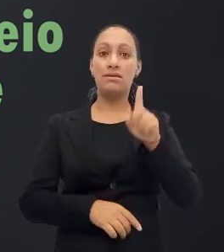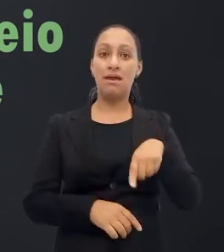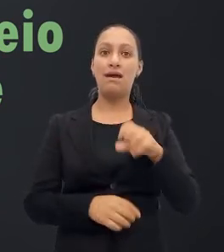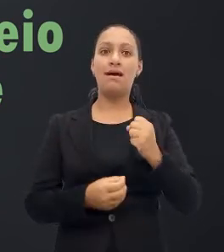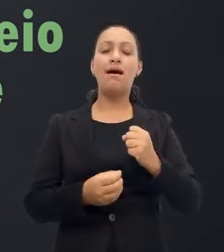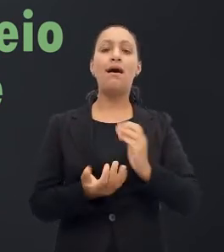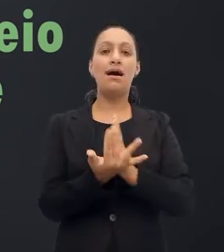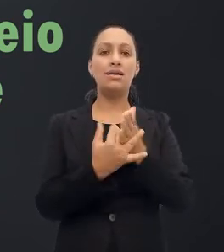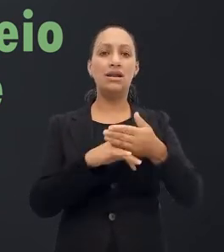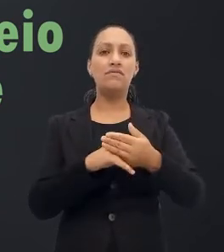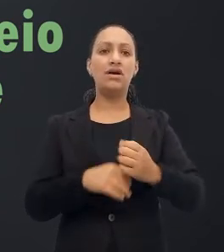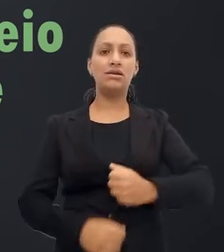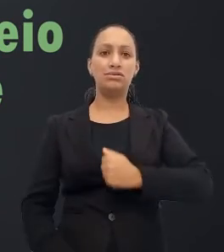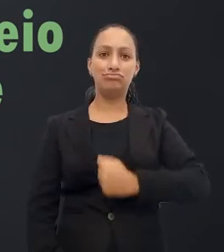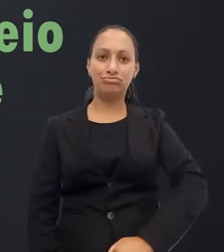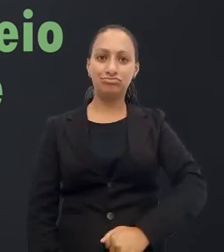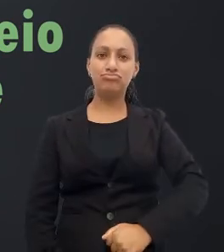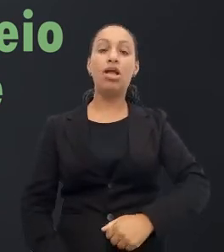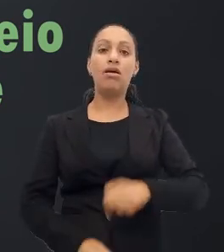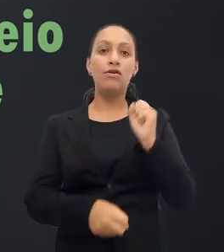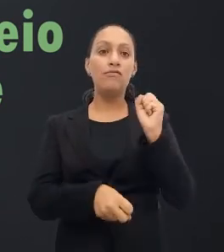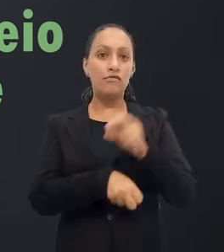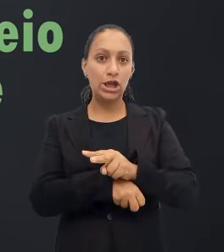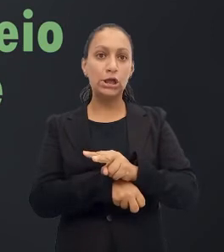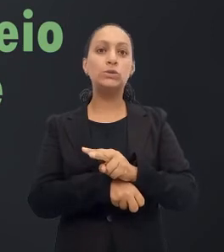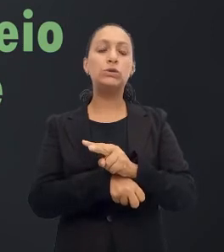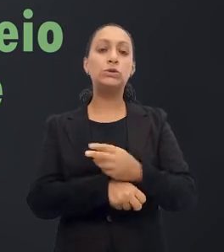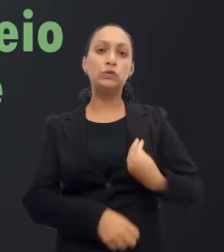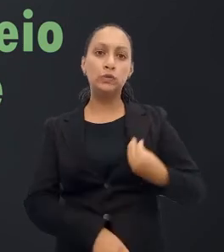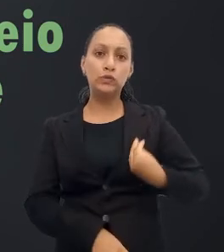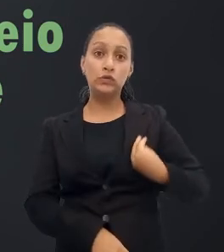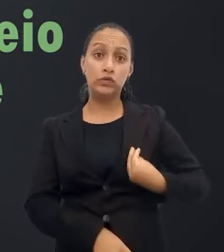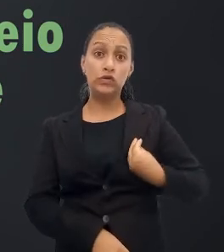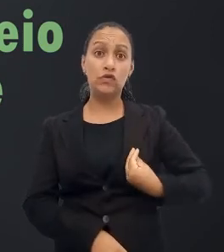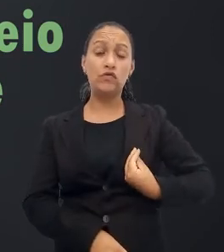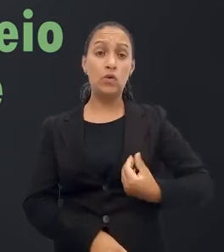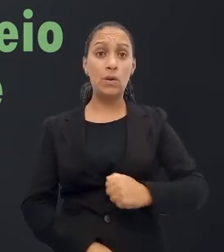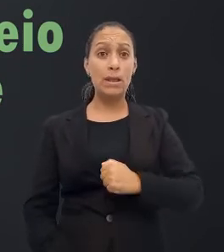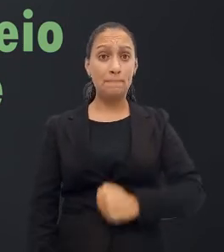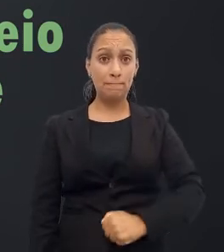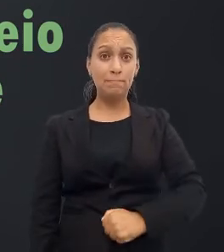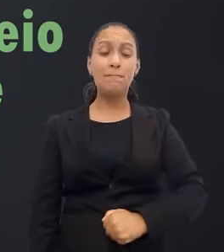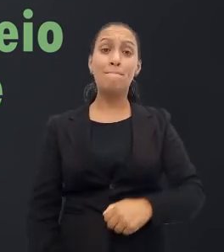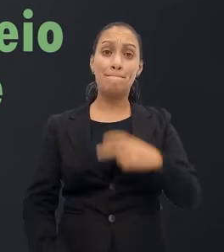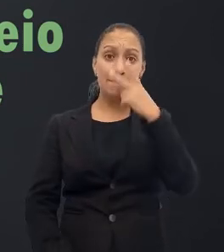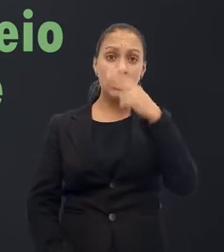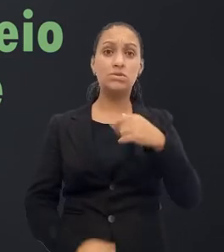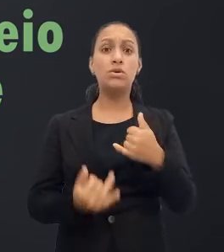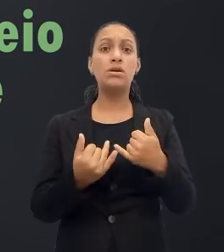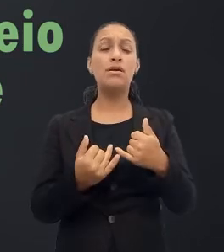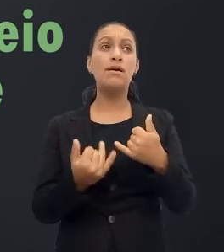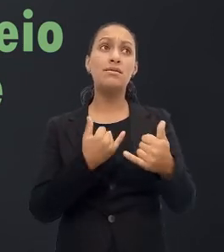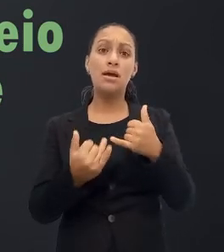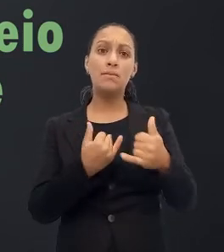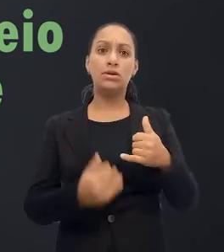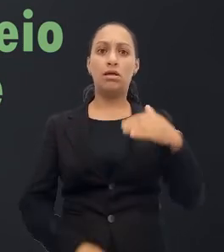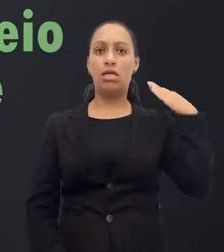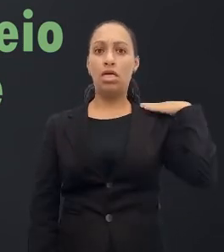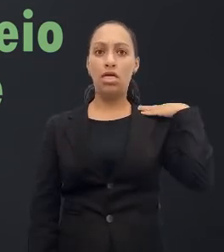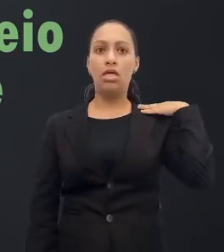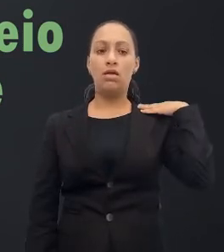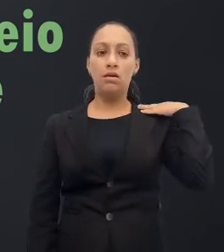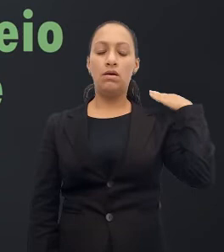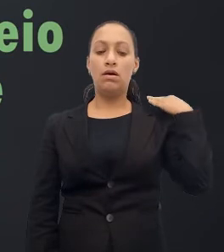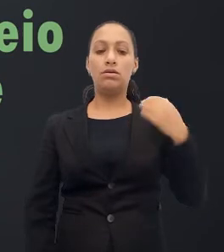fezes. Então, esse vírus está presente nas fezes a partir do momento que a pessoa tem uma manifestação, mesmo que seja respiratória, ele também é excretado